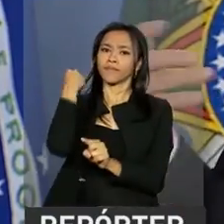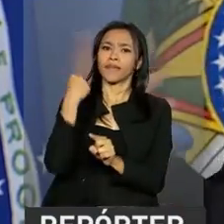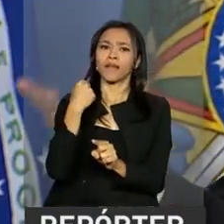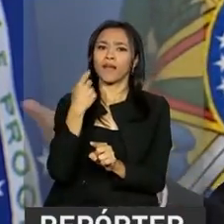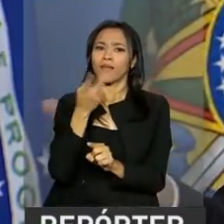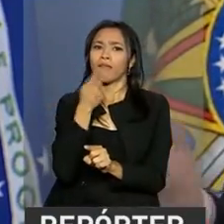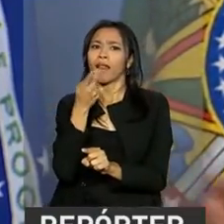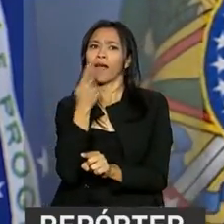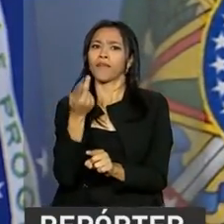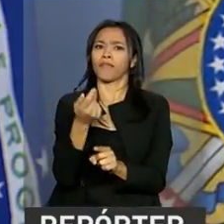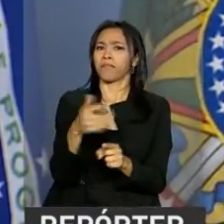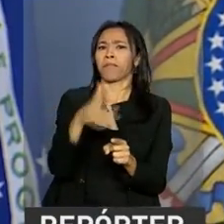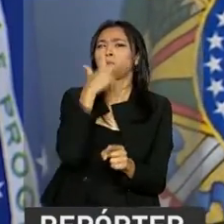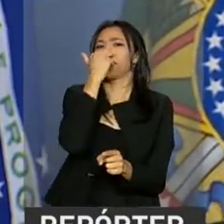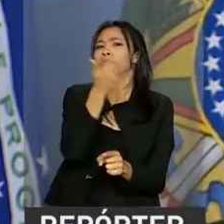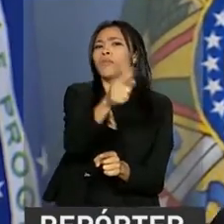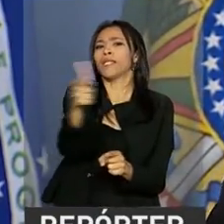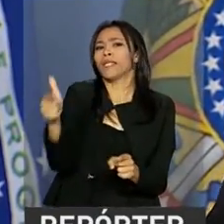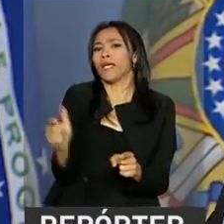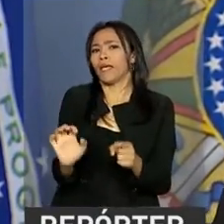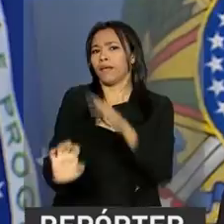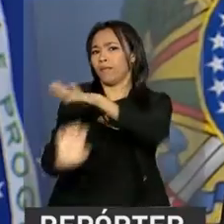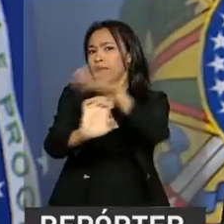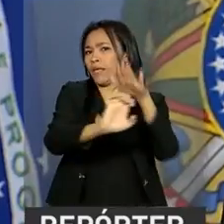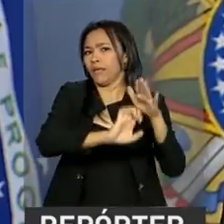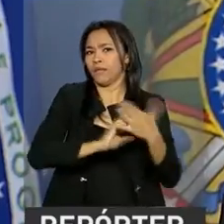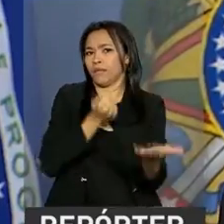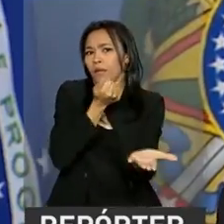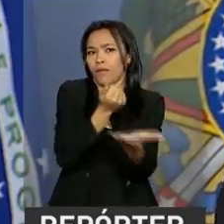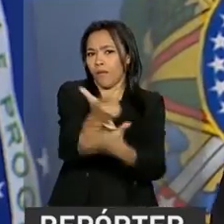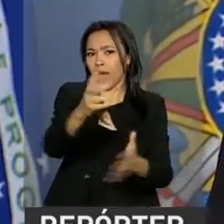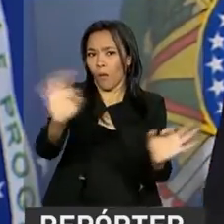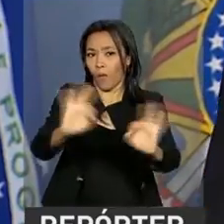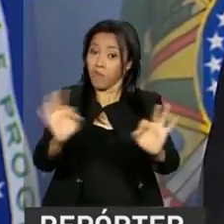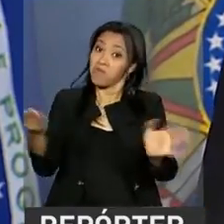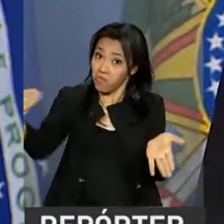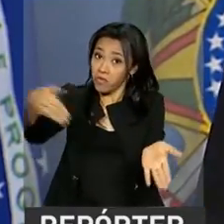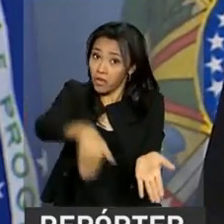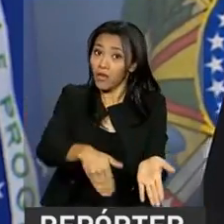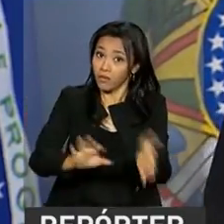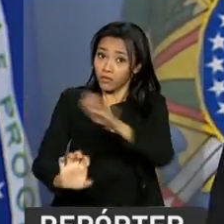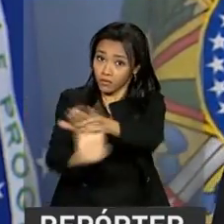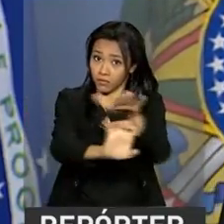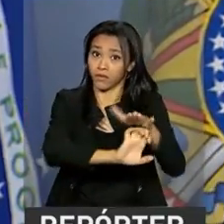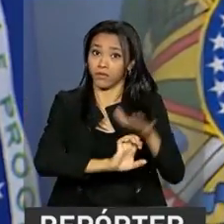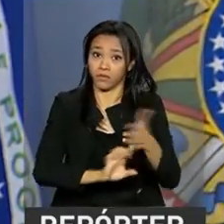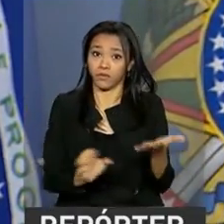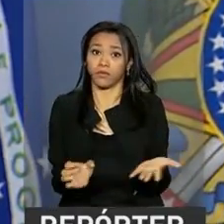não houvesse sequer licitantes. E os licitantes vieram. E sobre terem vindo,